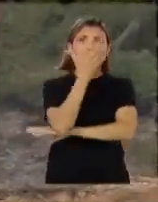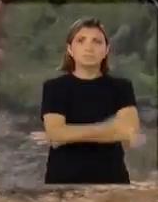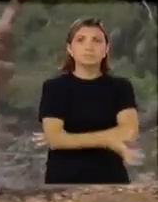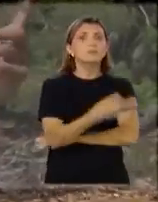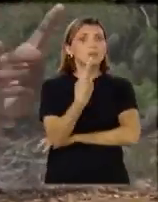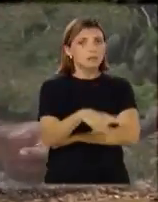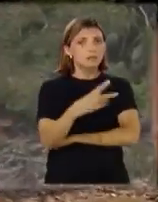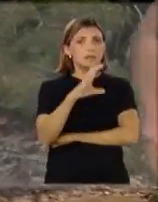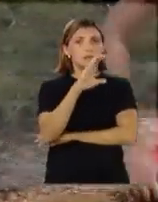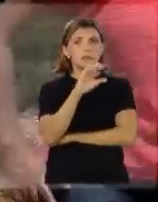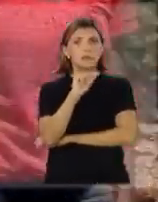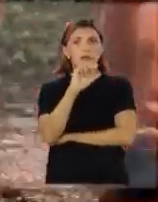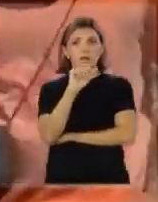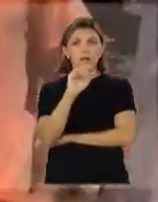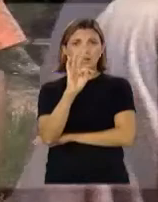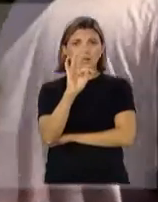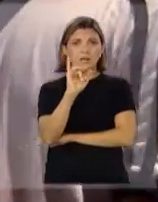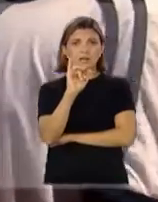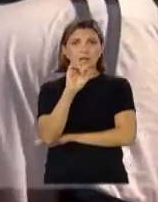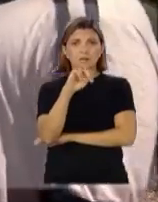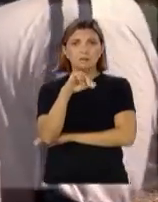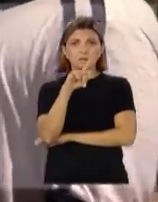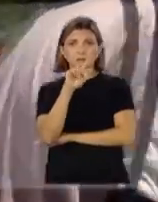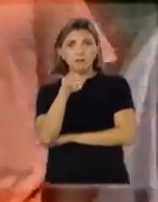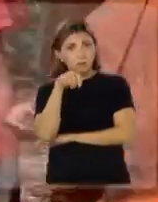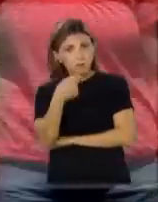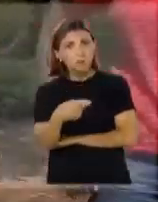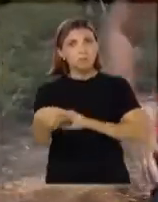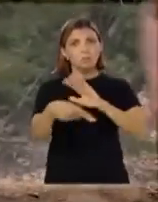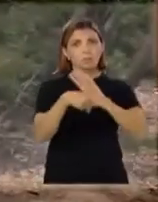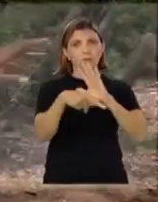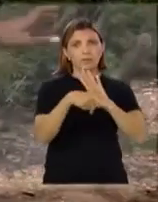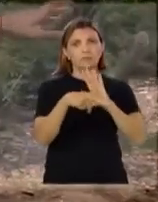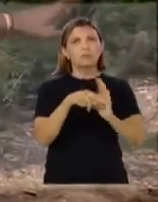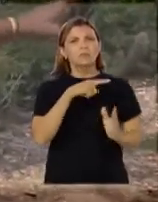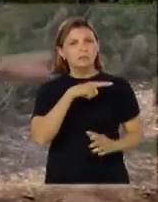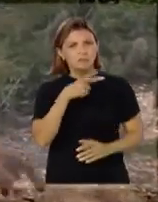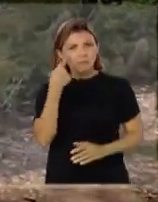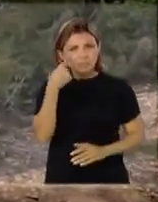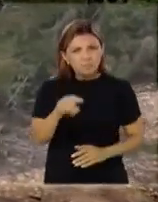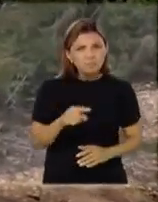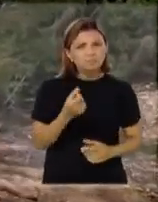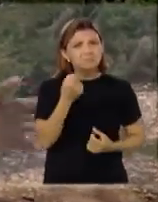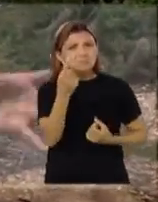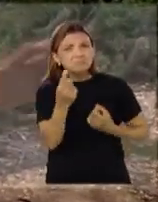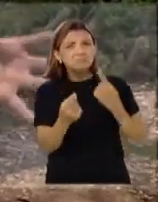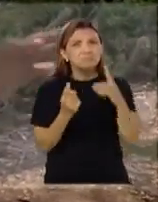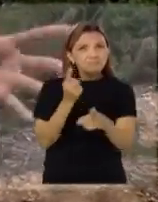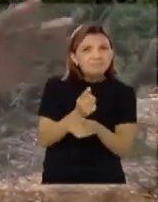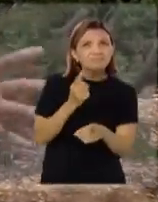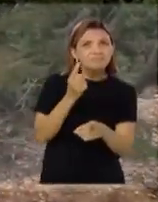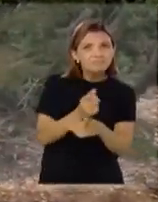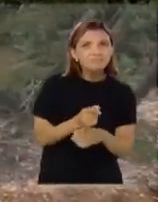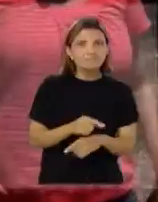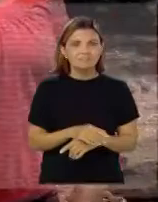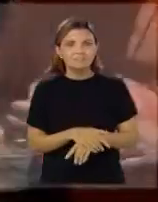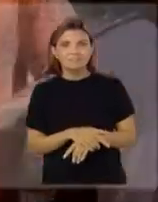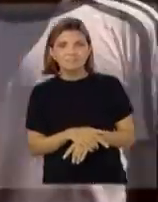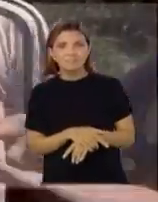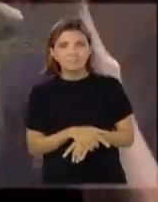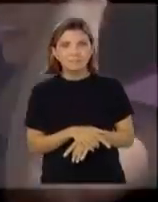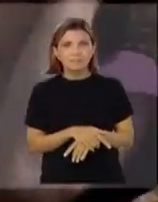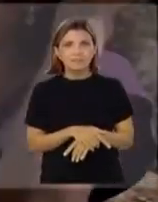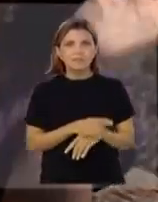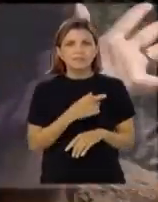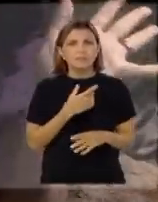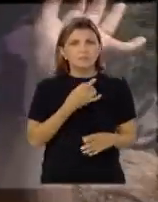nenhum outro lugar do mundo. Mas, Tony, só tem lagarto aqui? Não, tem vários bichos. Esses são os facilmente de ver, os outros só vê de vez em quando. Olha,